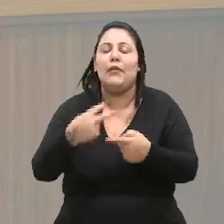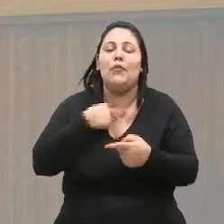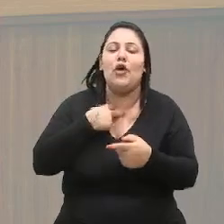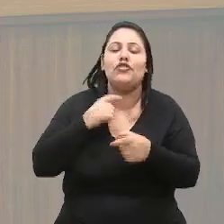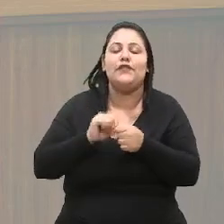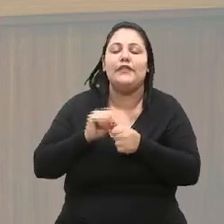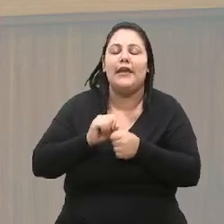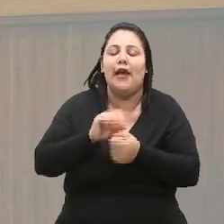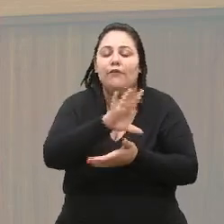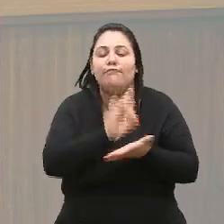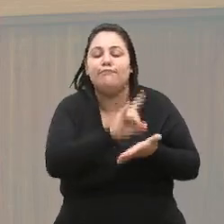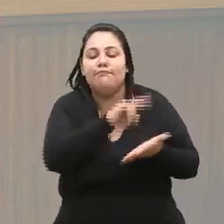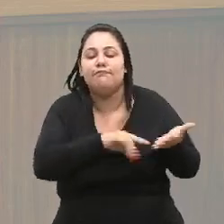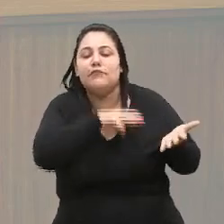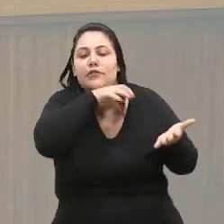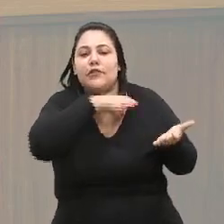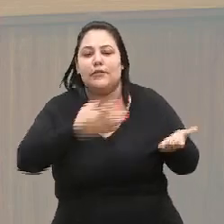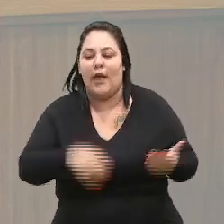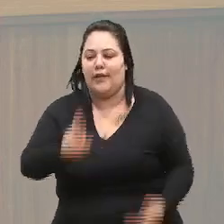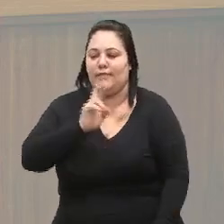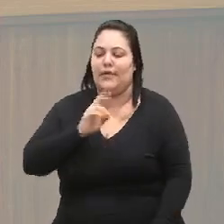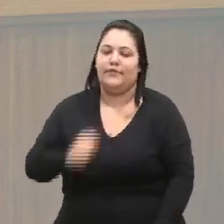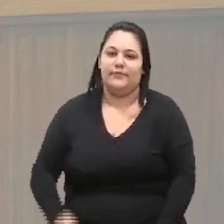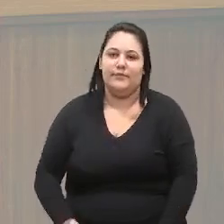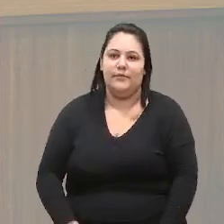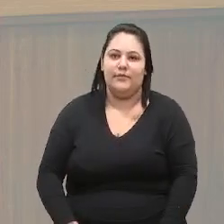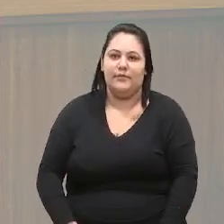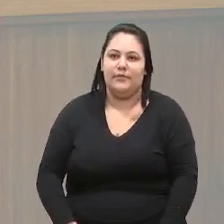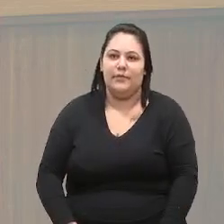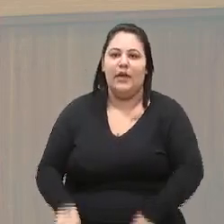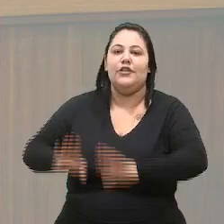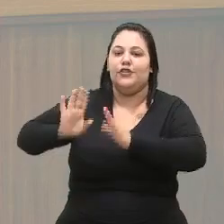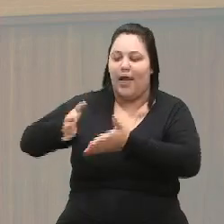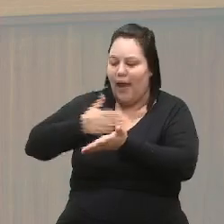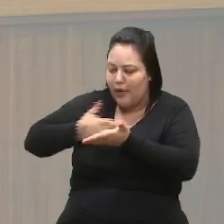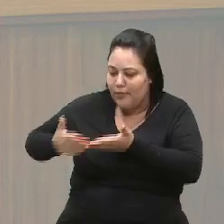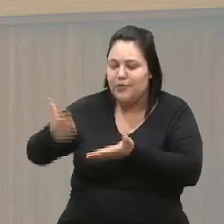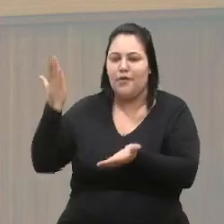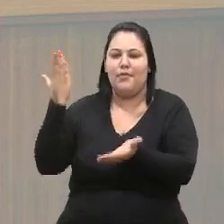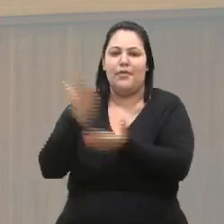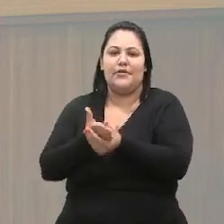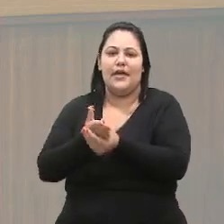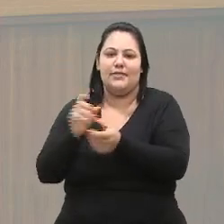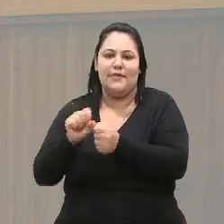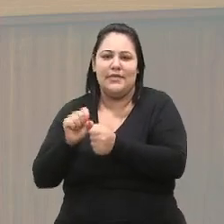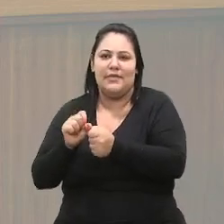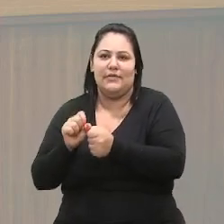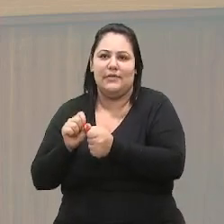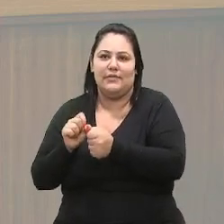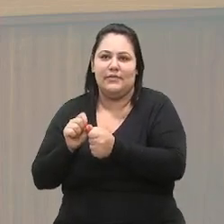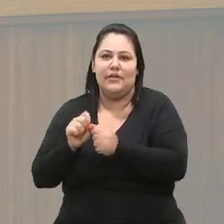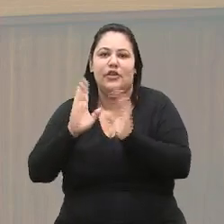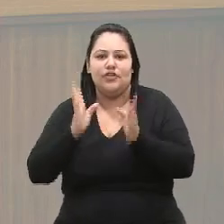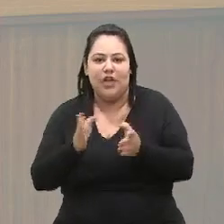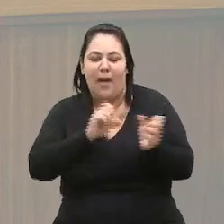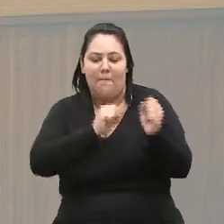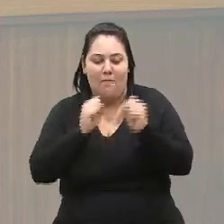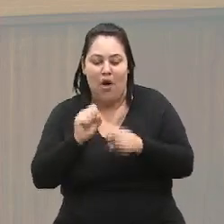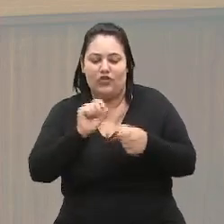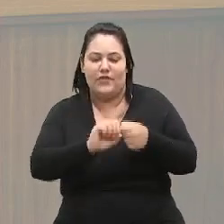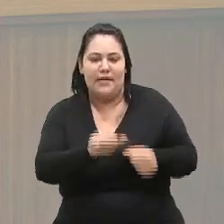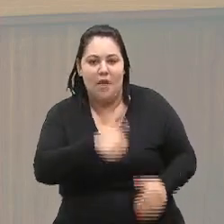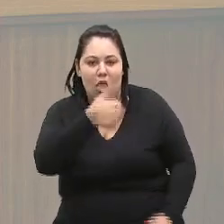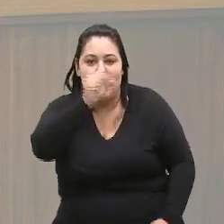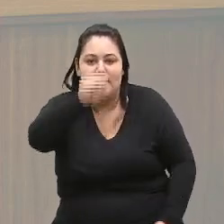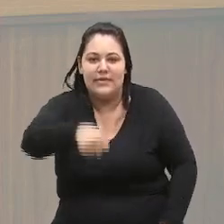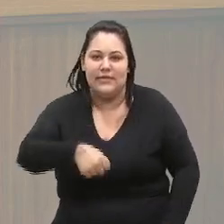E a resposta que a gente tem é: não, mas já está instaurado o processo de regularização, já pode ser feita a melhoria sim. Então